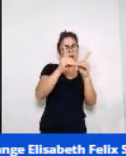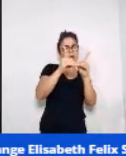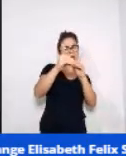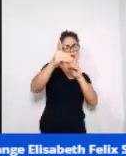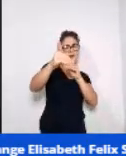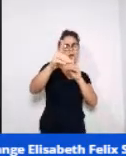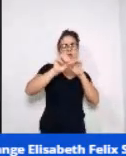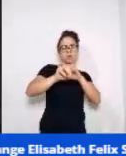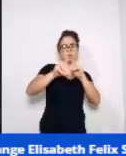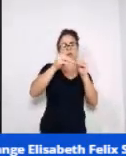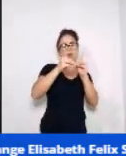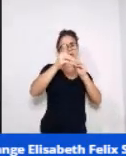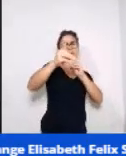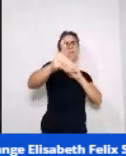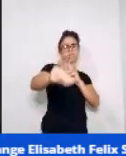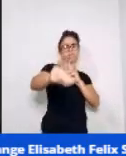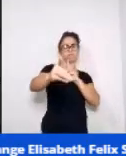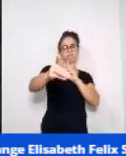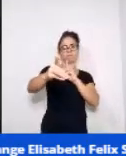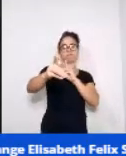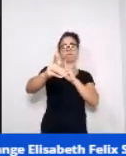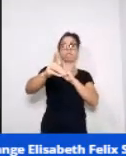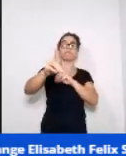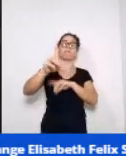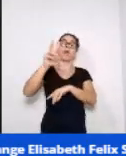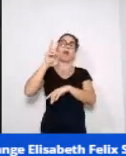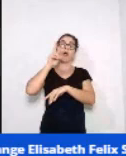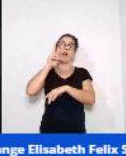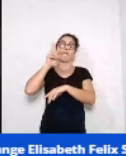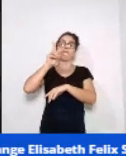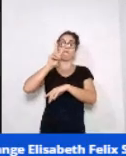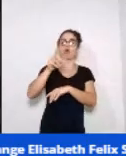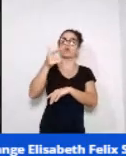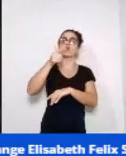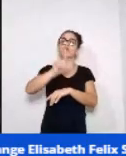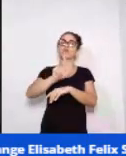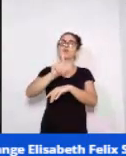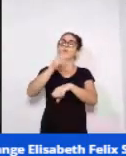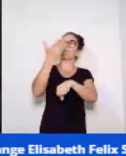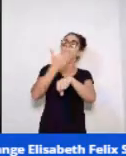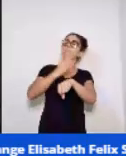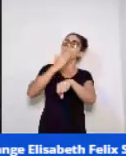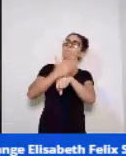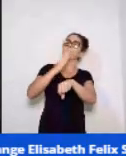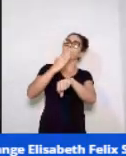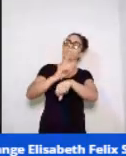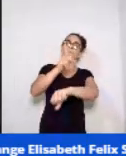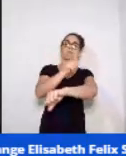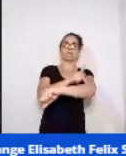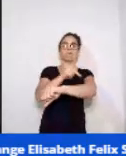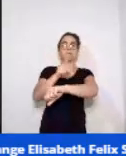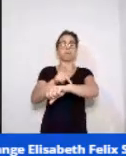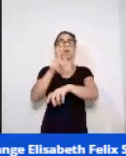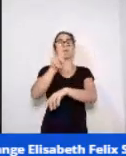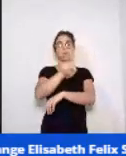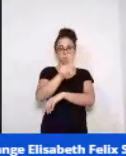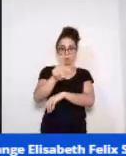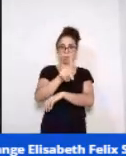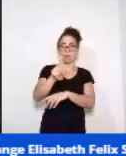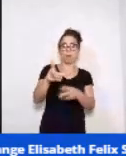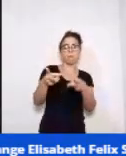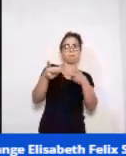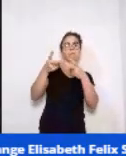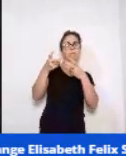Então, um deles seria esse aí, ó, rever as próprias práticas pedagógicas, que é o professor poder perceber aquilo que